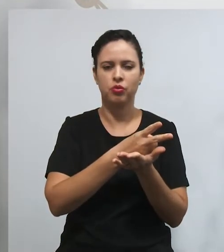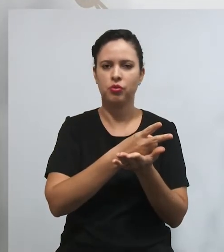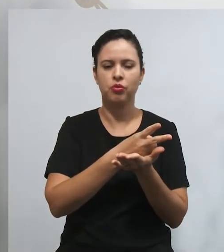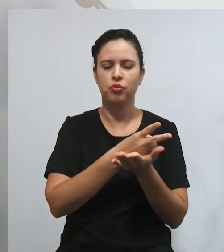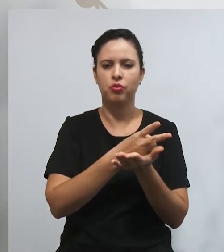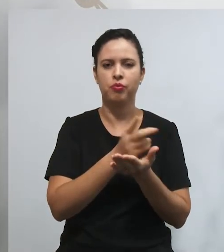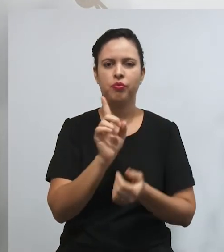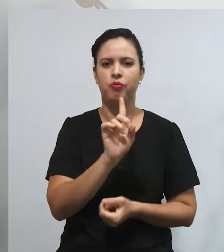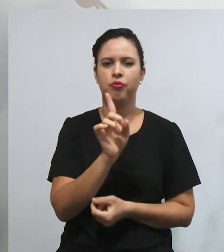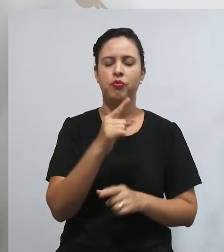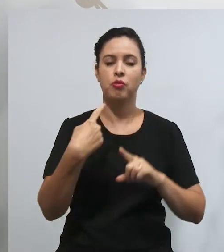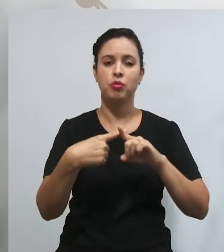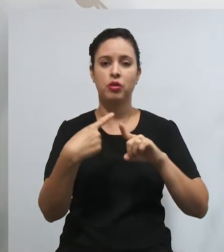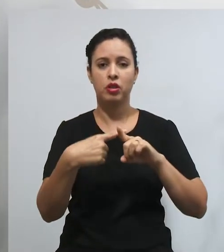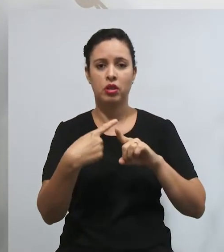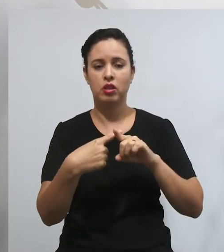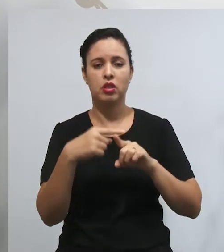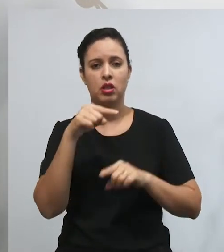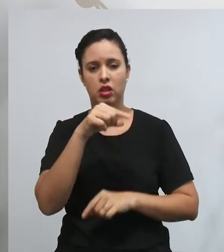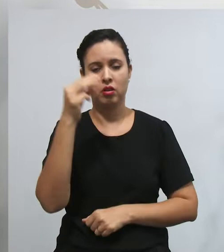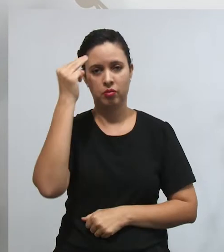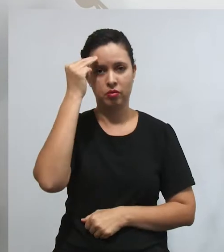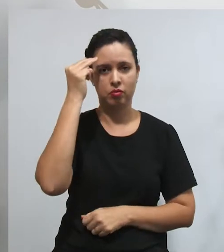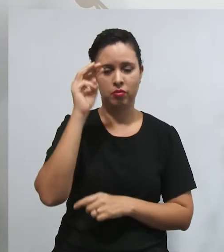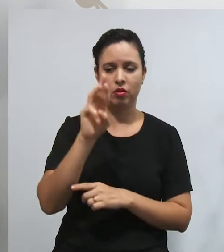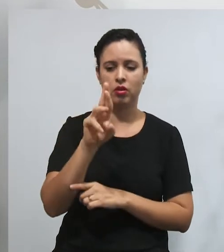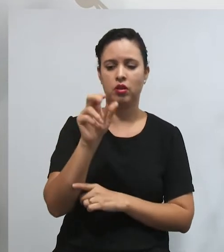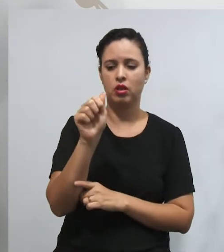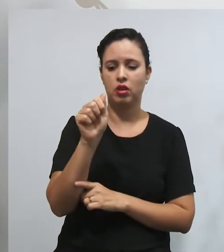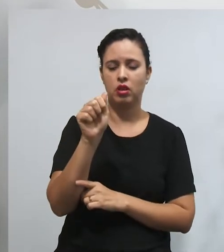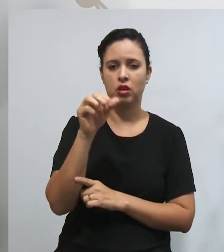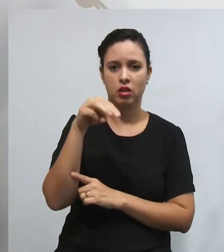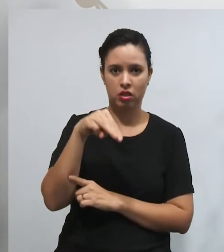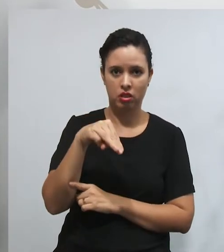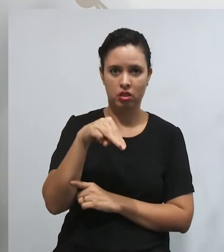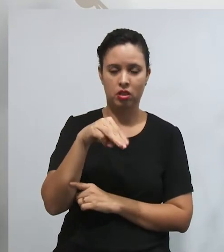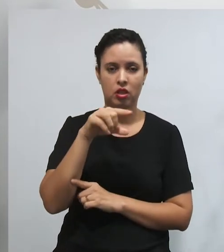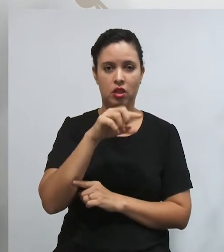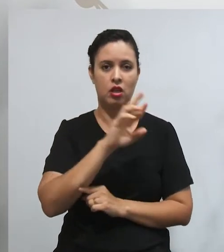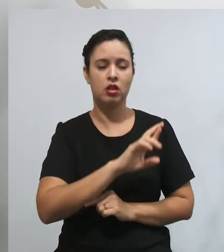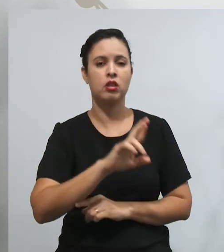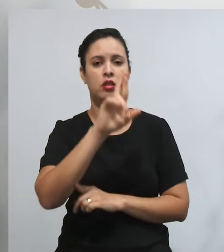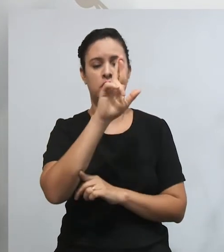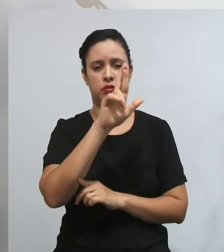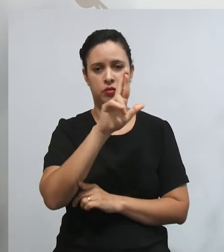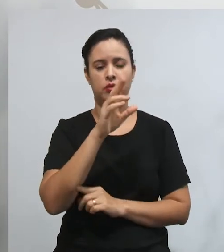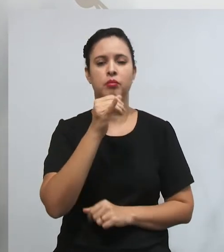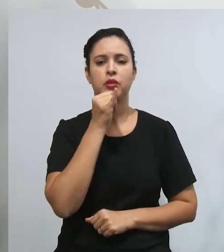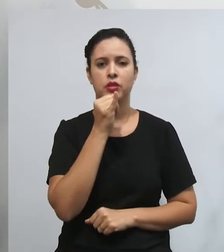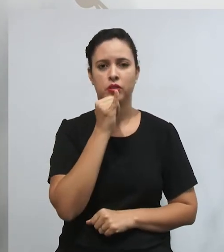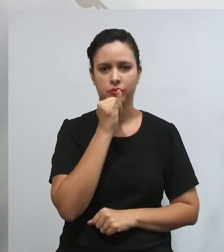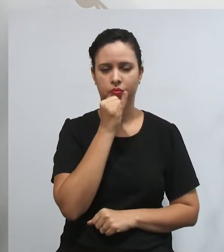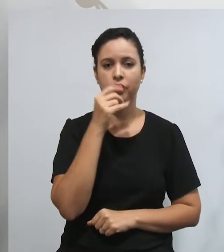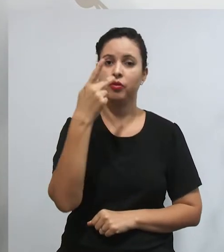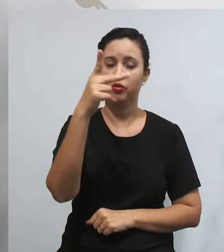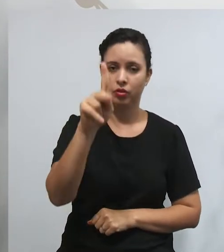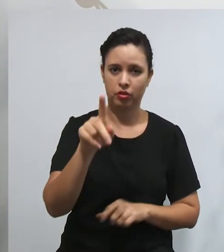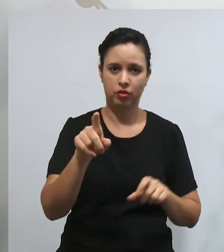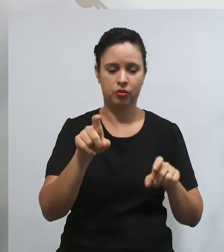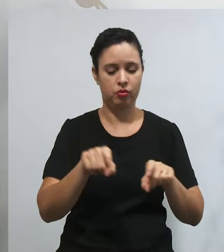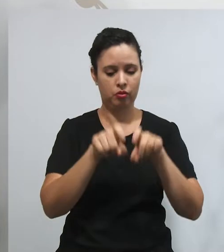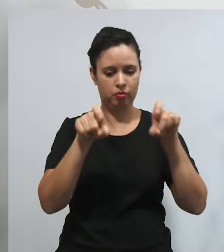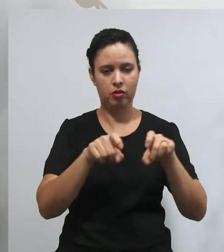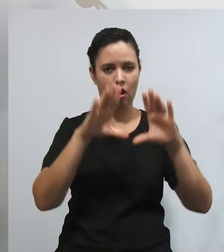carrega todos os programas quando você liga o seu dispositivo. Então, vamos imaginar aqui que você está com o seu computador